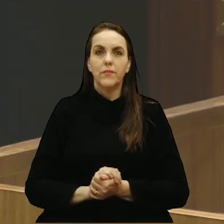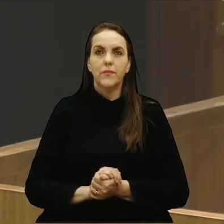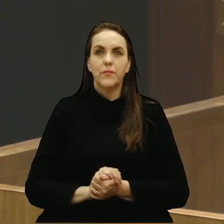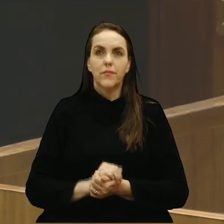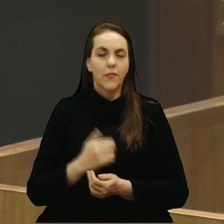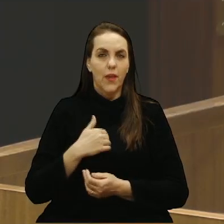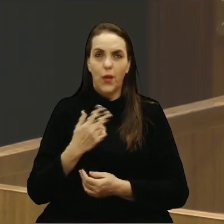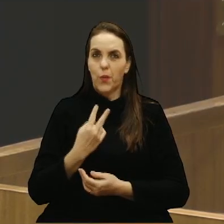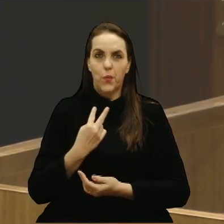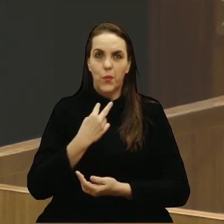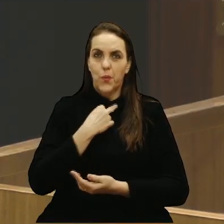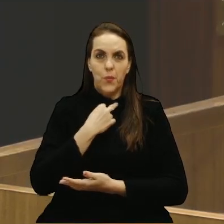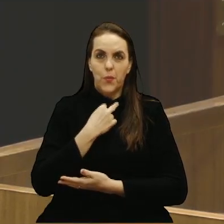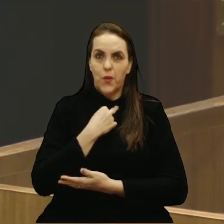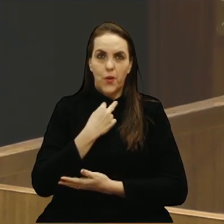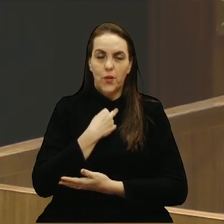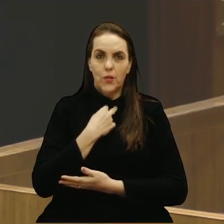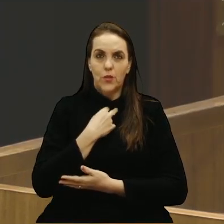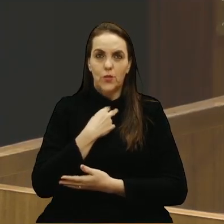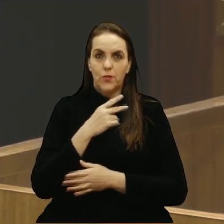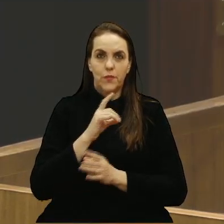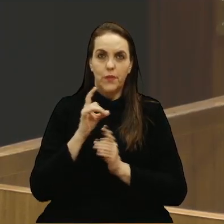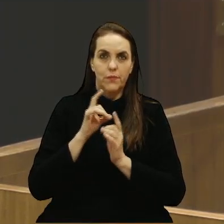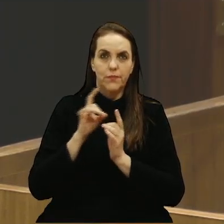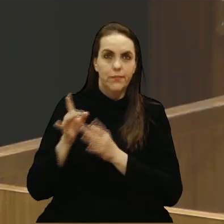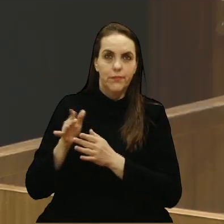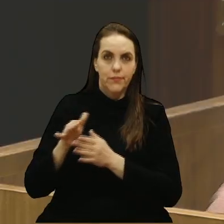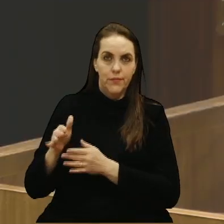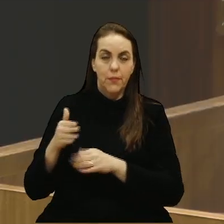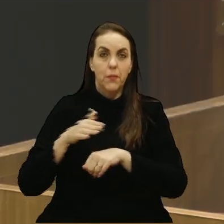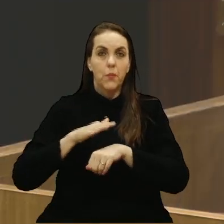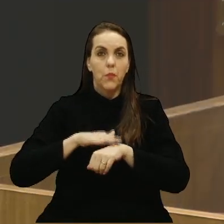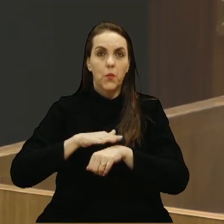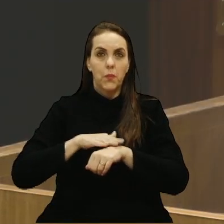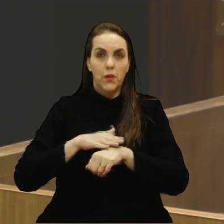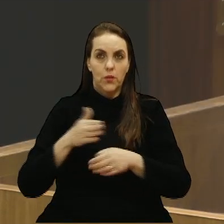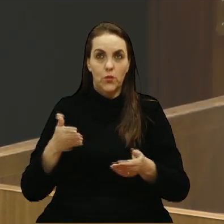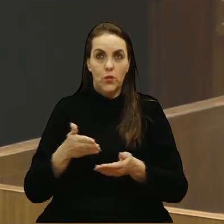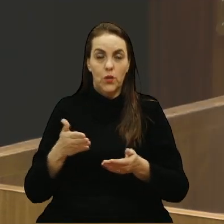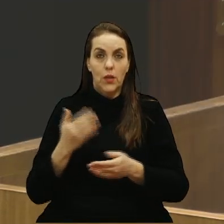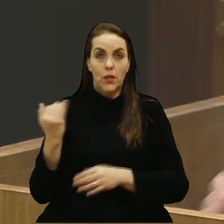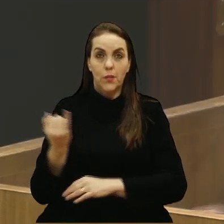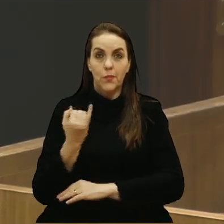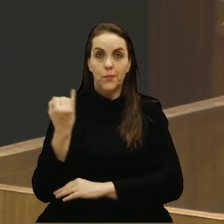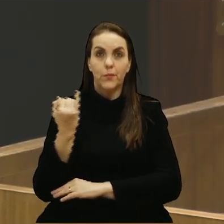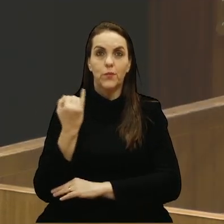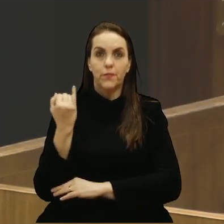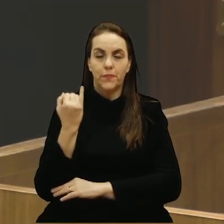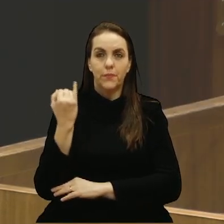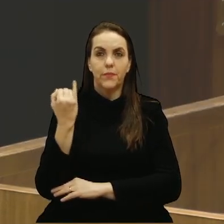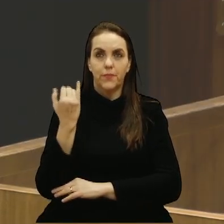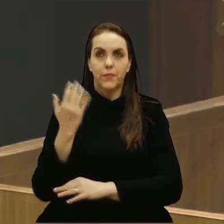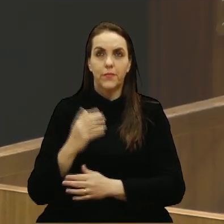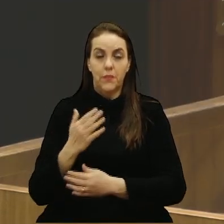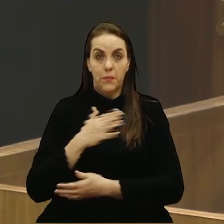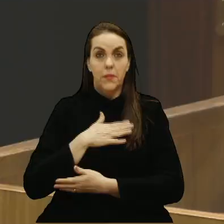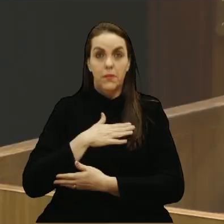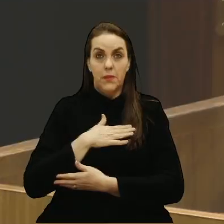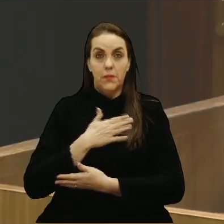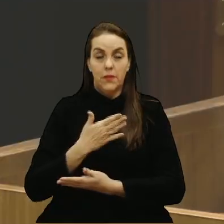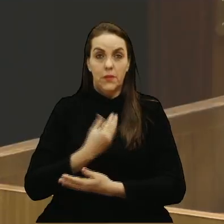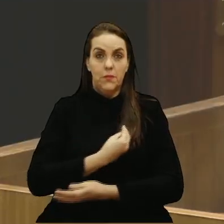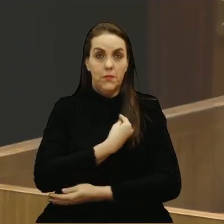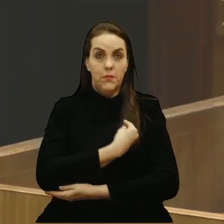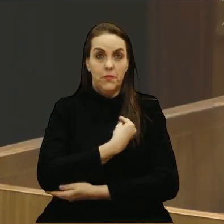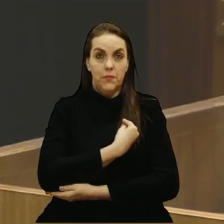eu não poderia me furtar a um momento tão importante para mim, na minha